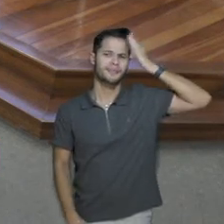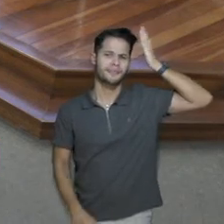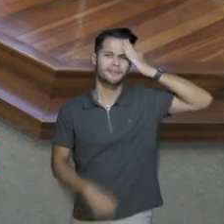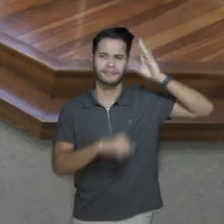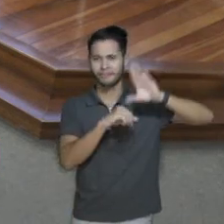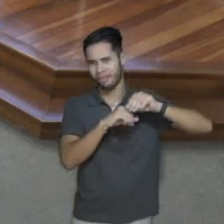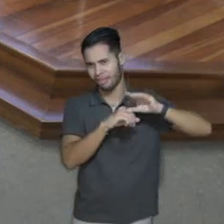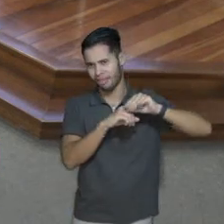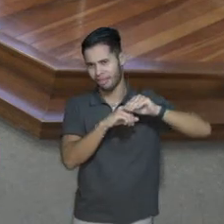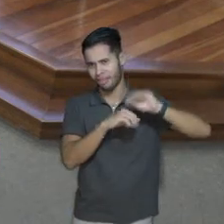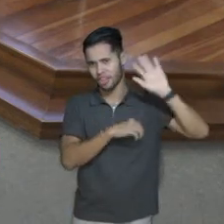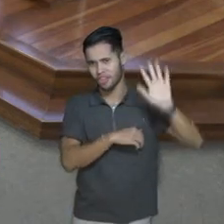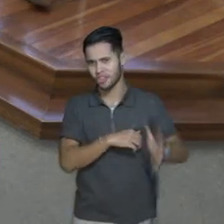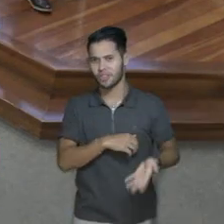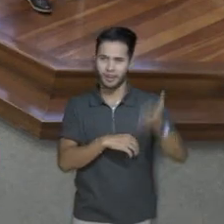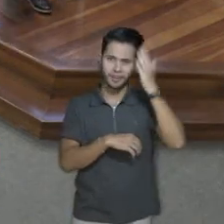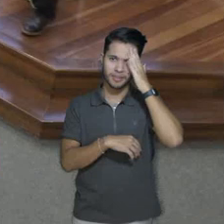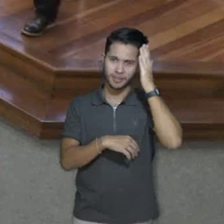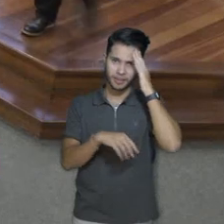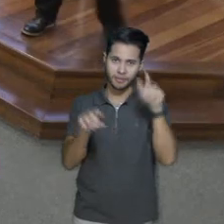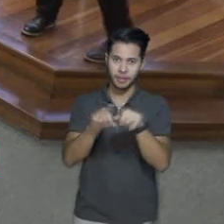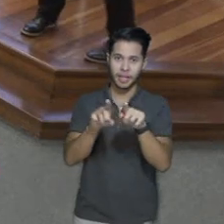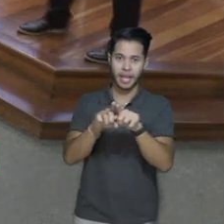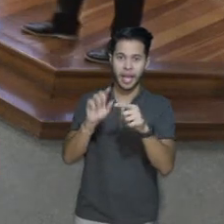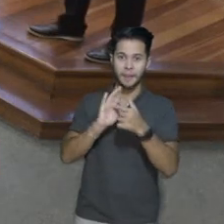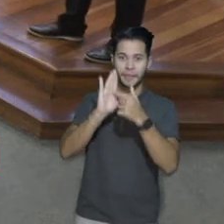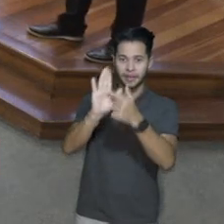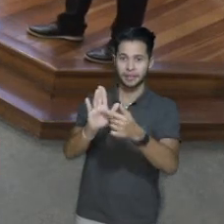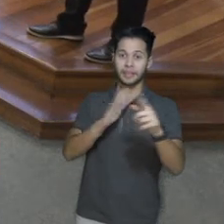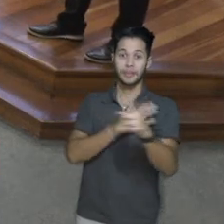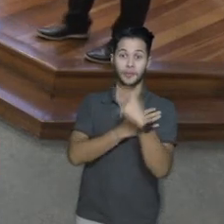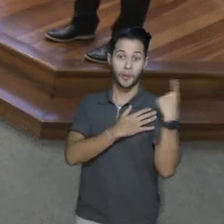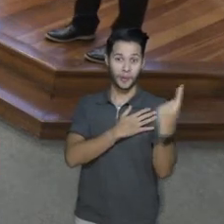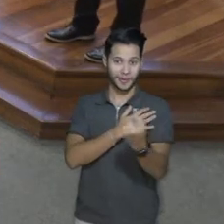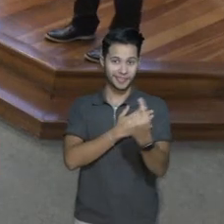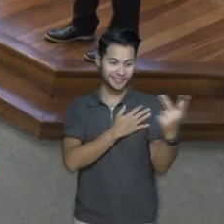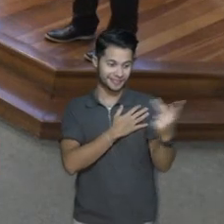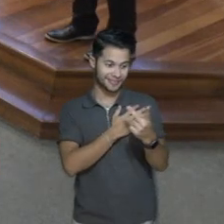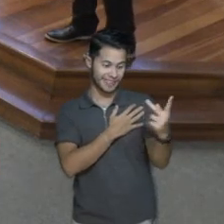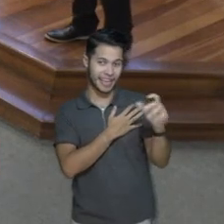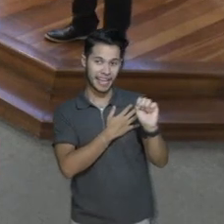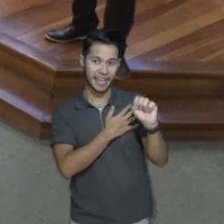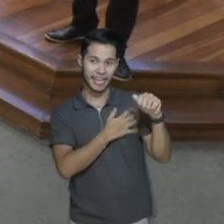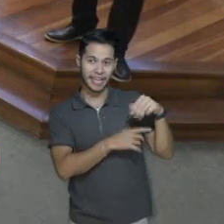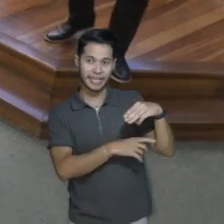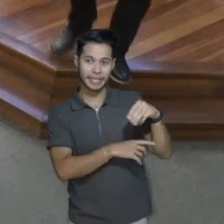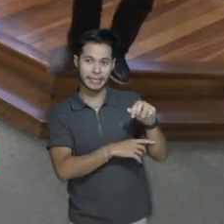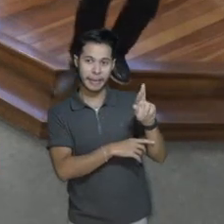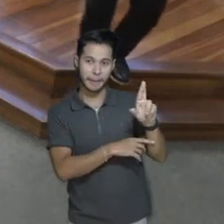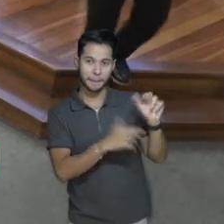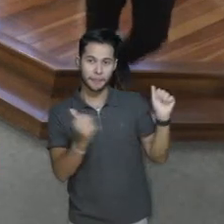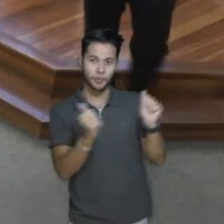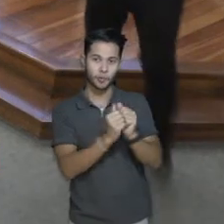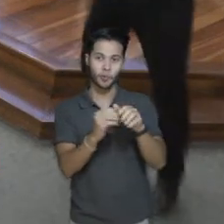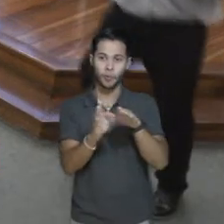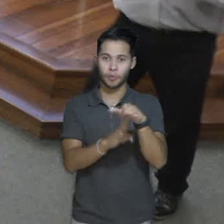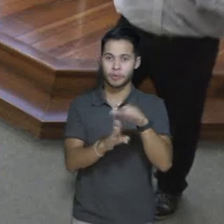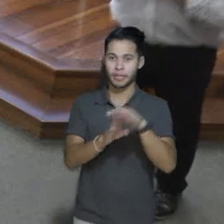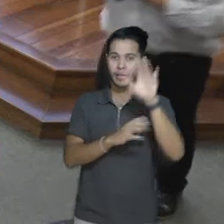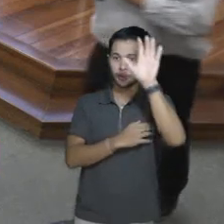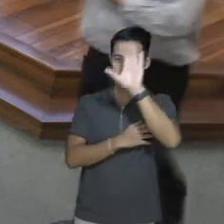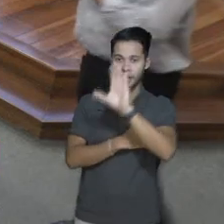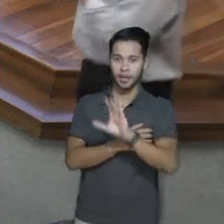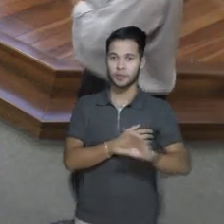até essa apresentação Samara é a nossa apresentação que a gente fez em conjunto com o Conselho Regional de administração